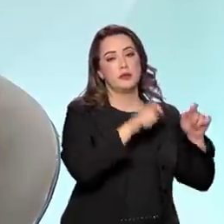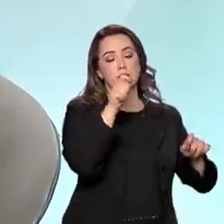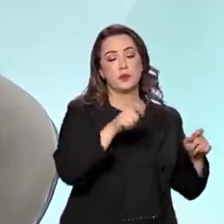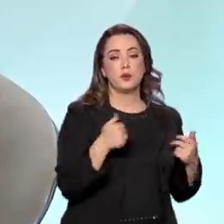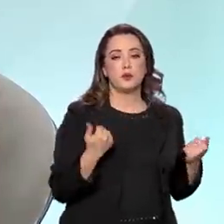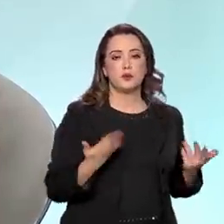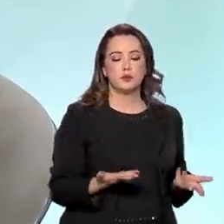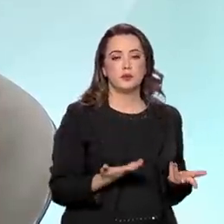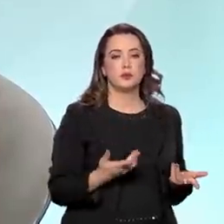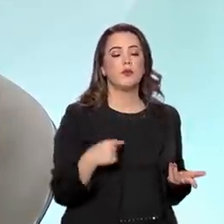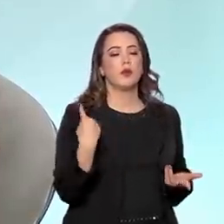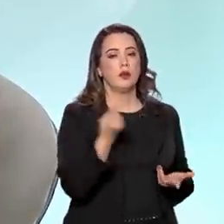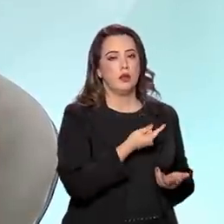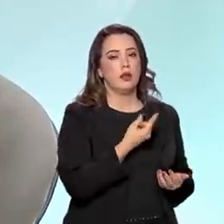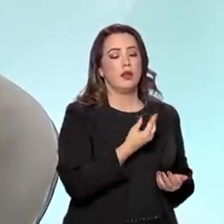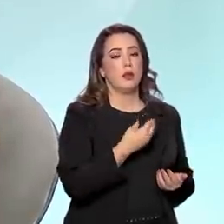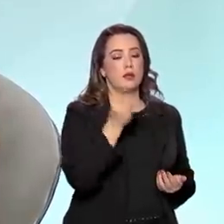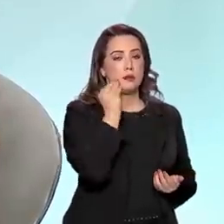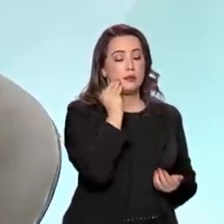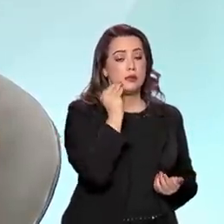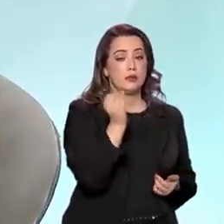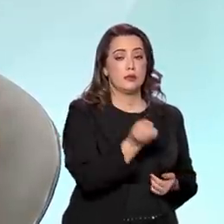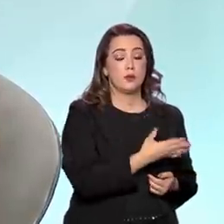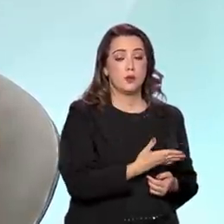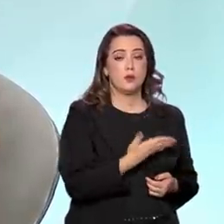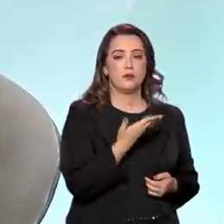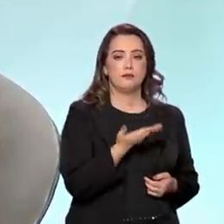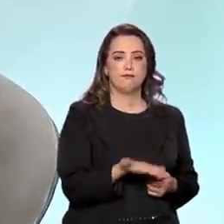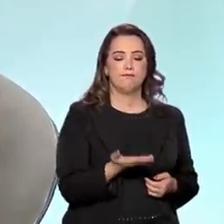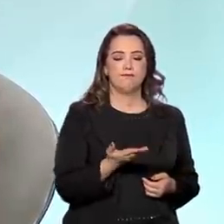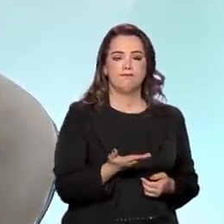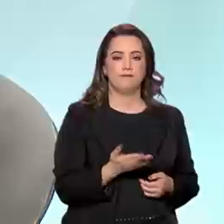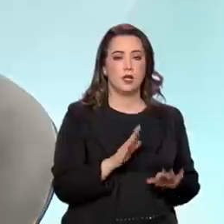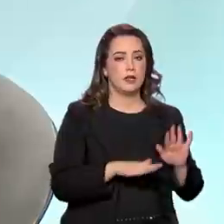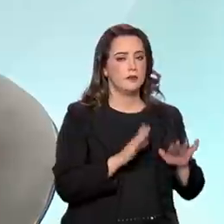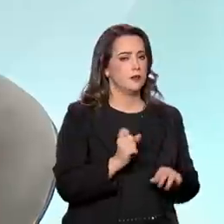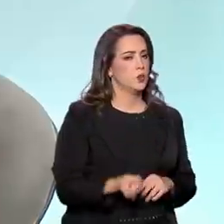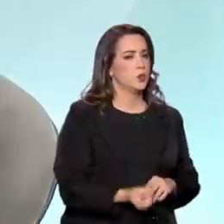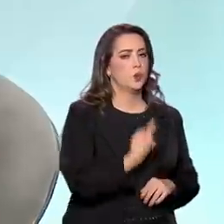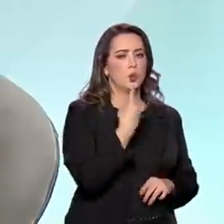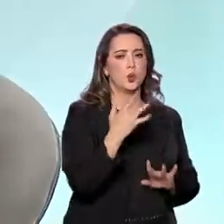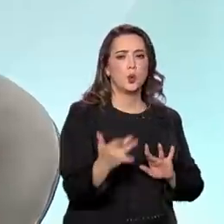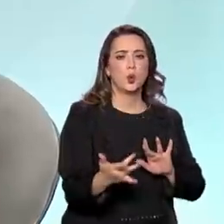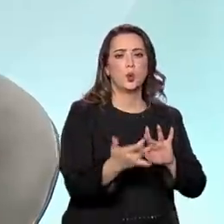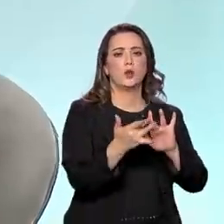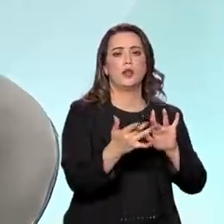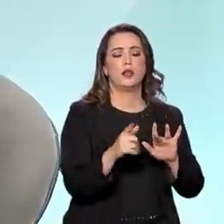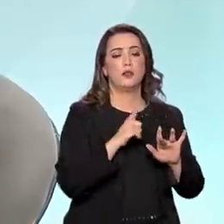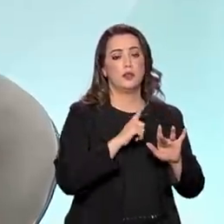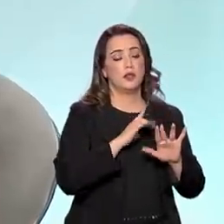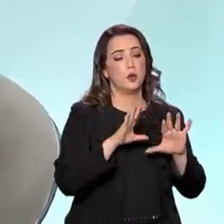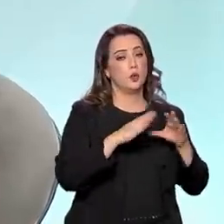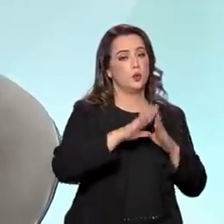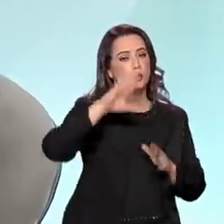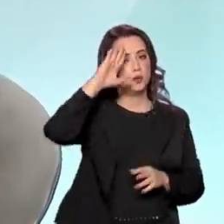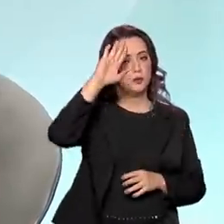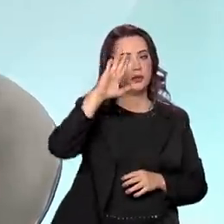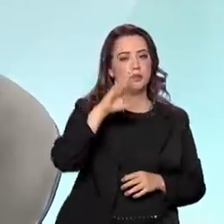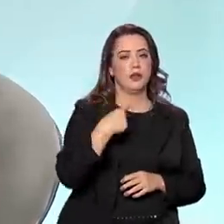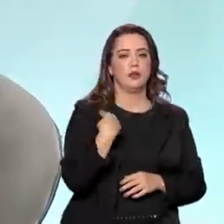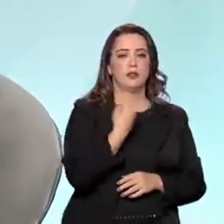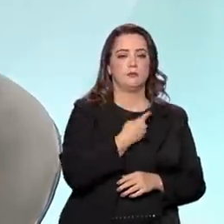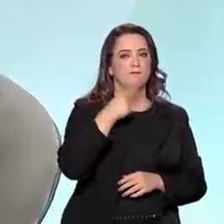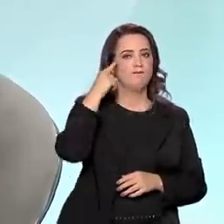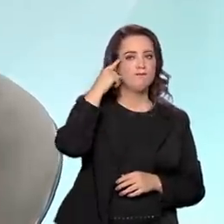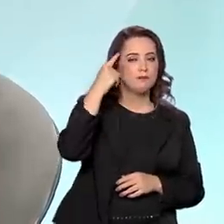vida do cidadão não é uma experiência nova e talvez seja o único contato que ele tenha com as forças armadas então ele